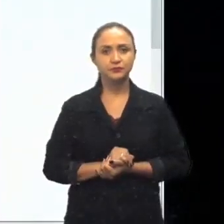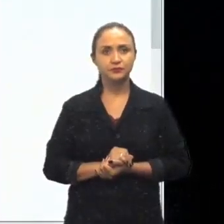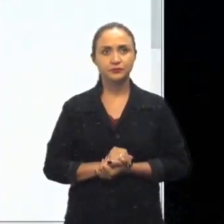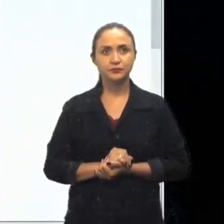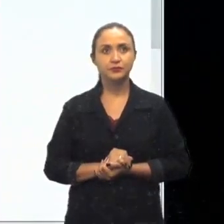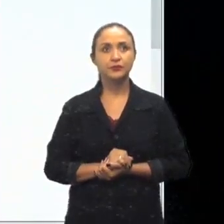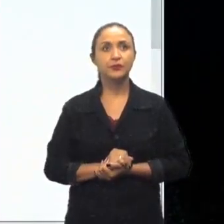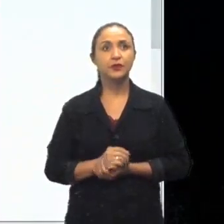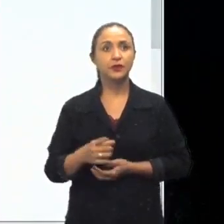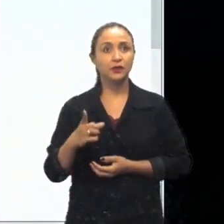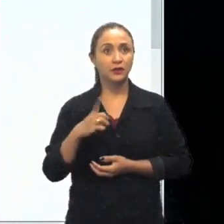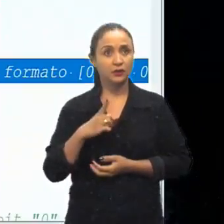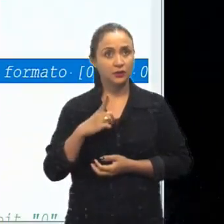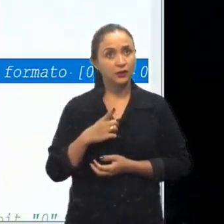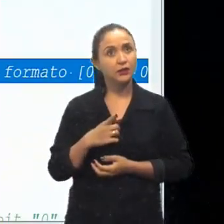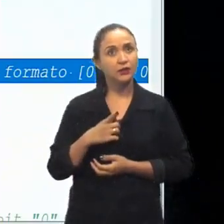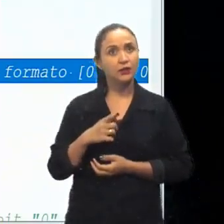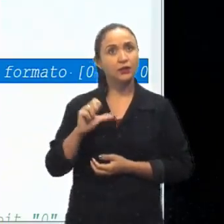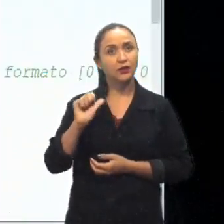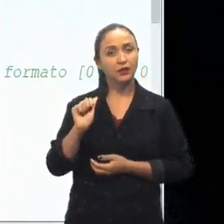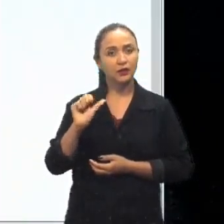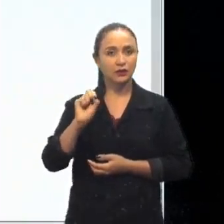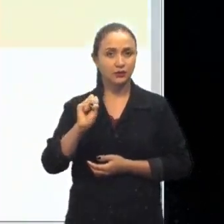aqui a parte de geração de ondas ASK.